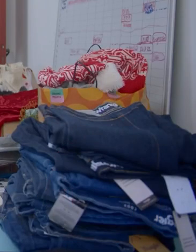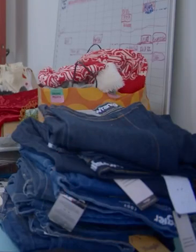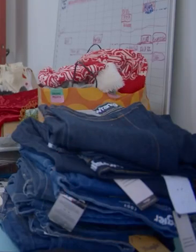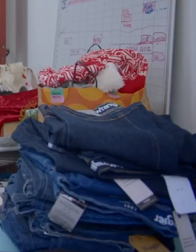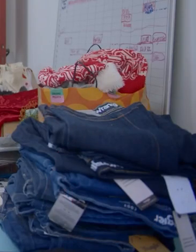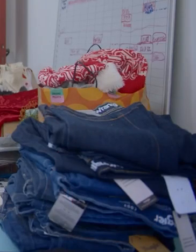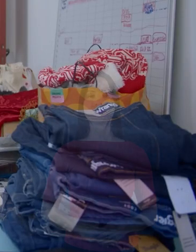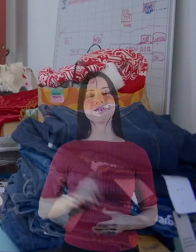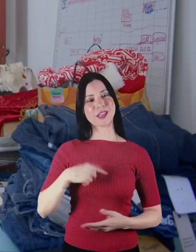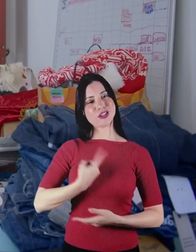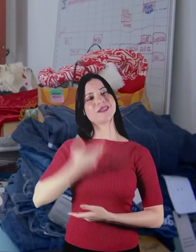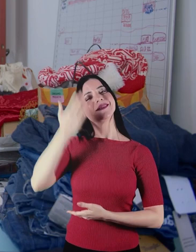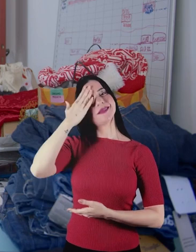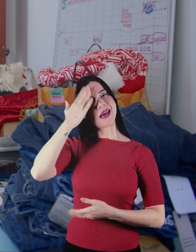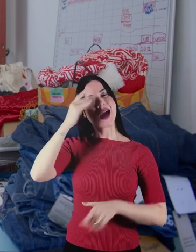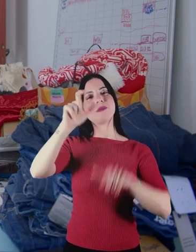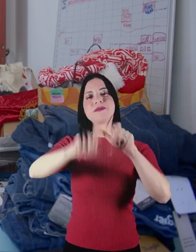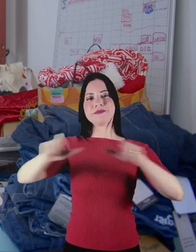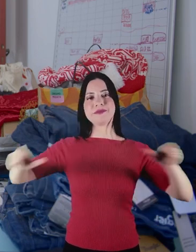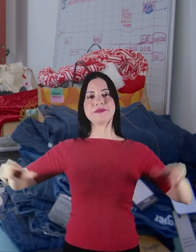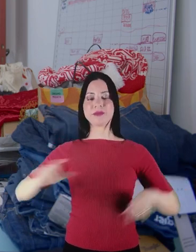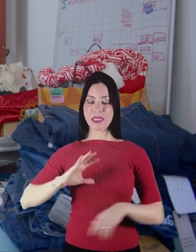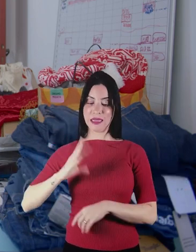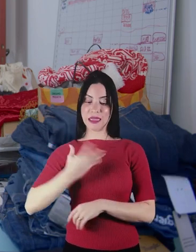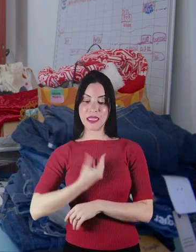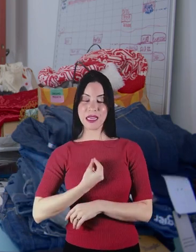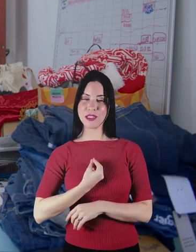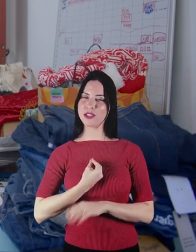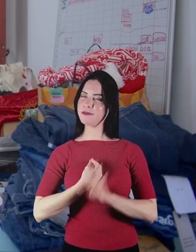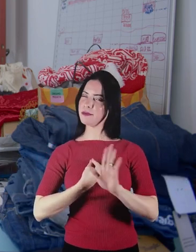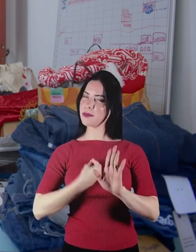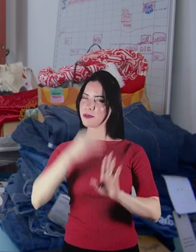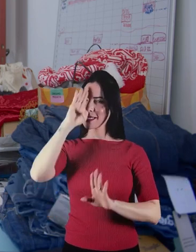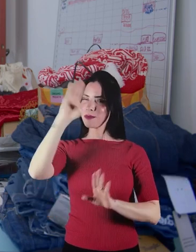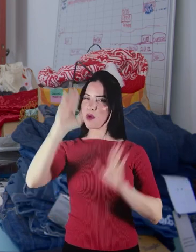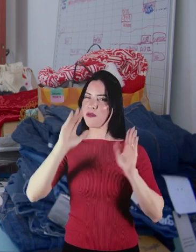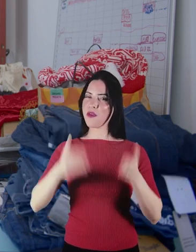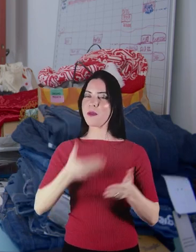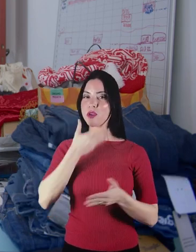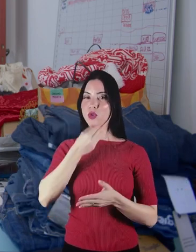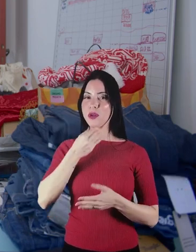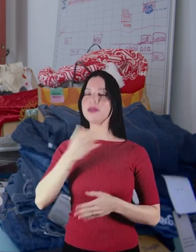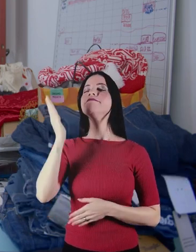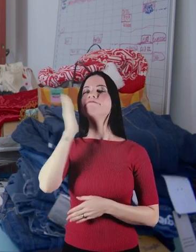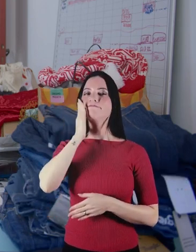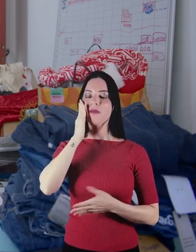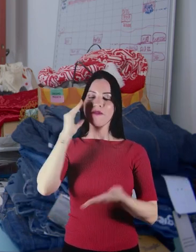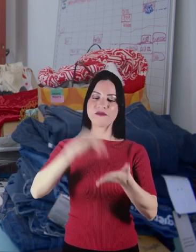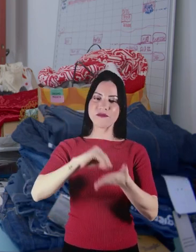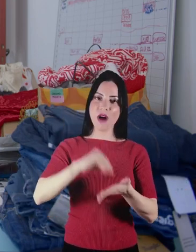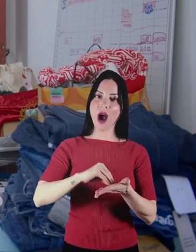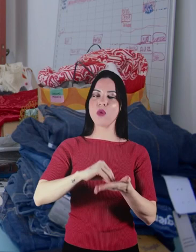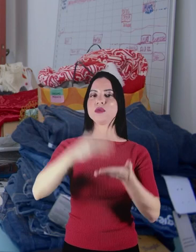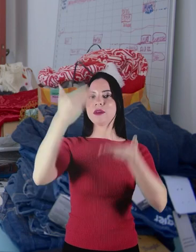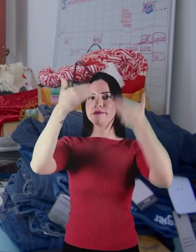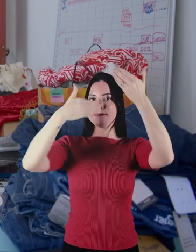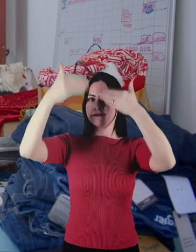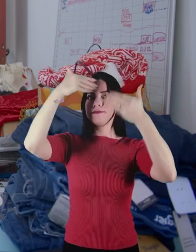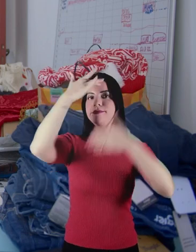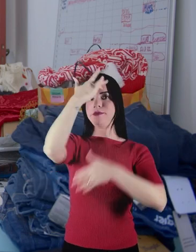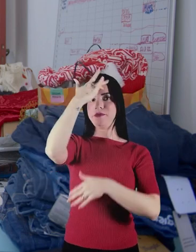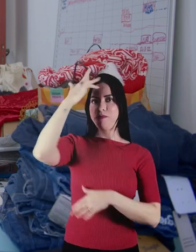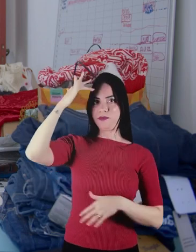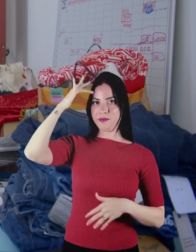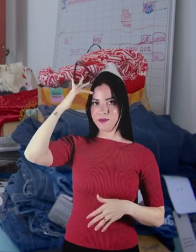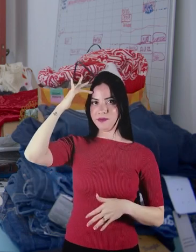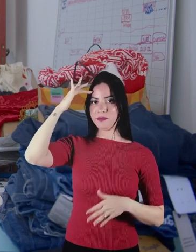A gente sabe que a população trans, principalmente as pessoas transmasculinas, tem uma privação do cuidado com a saúde mental